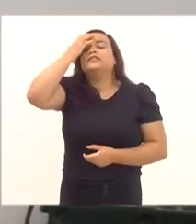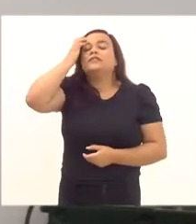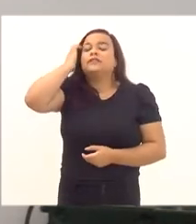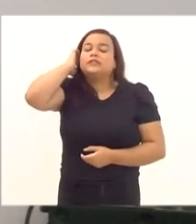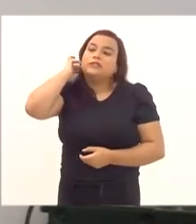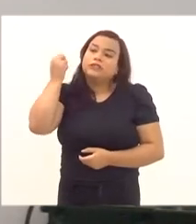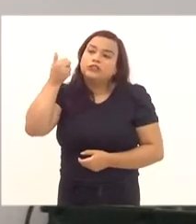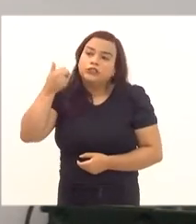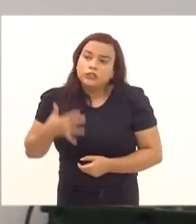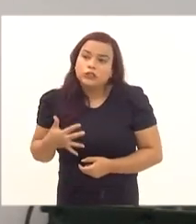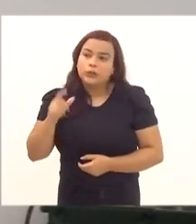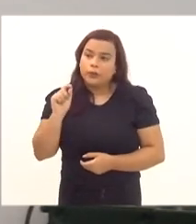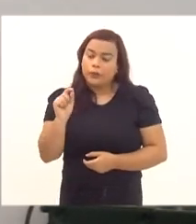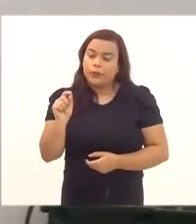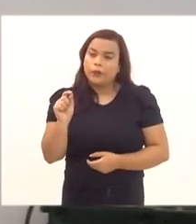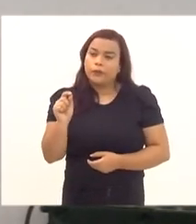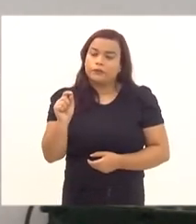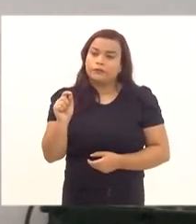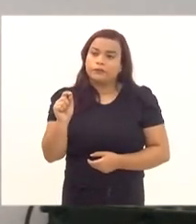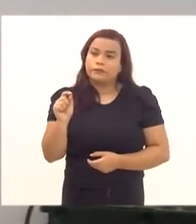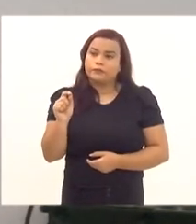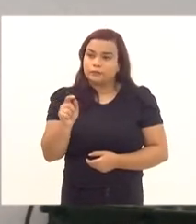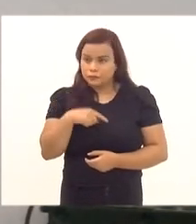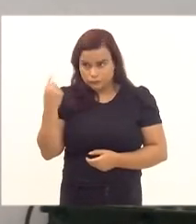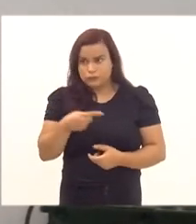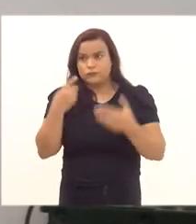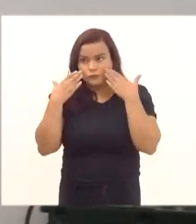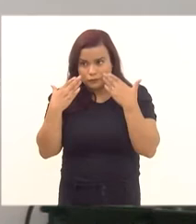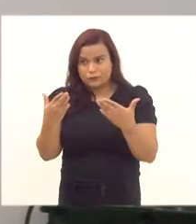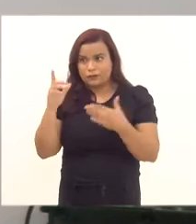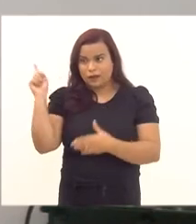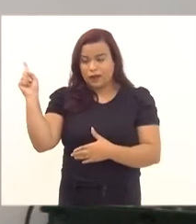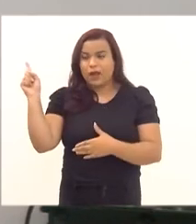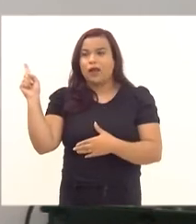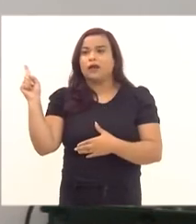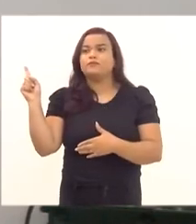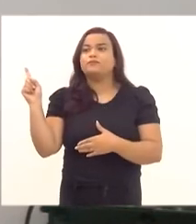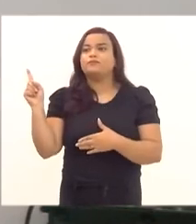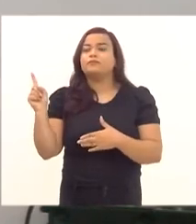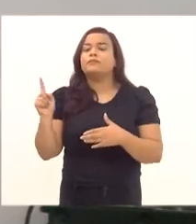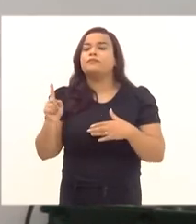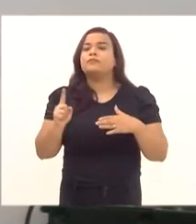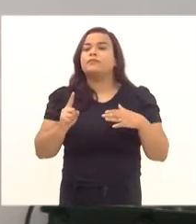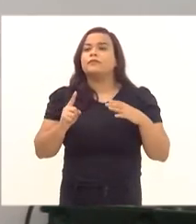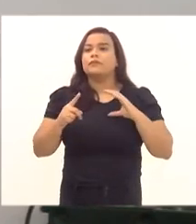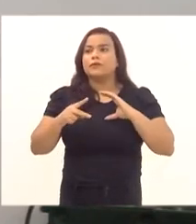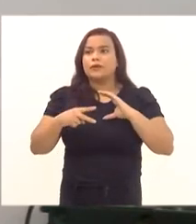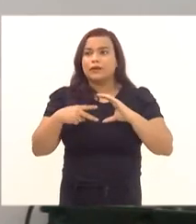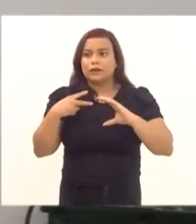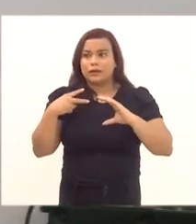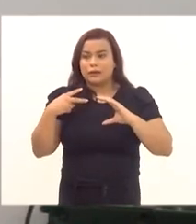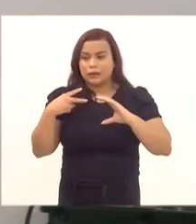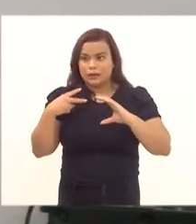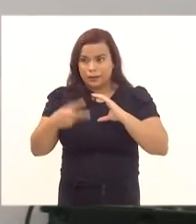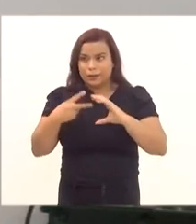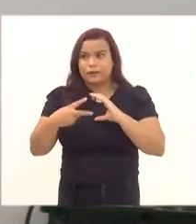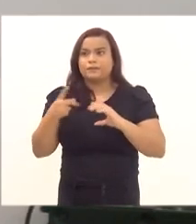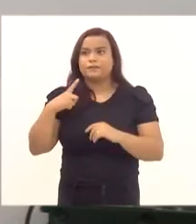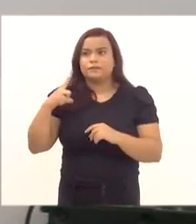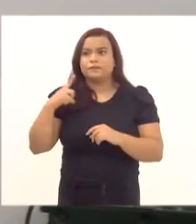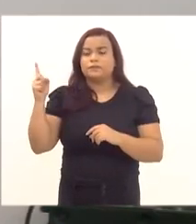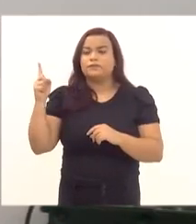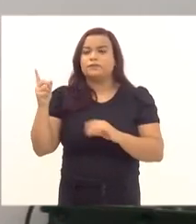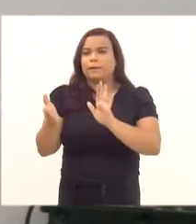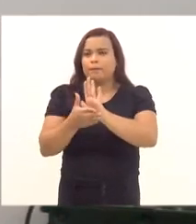dizer assim que nós apresentamos na câmara dois projetos de lei de tombamento né